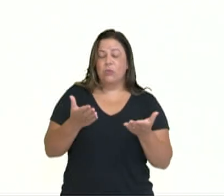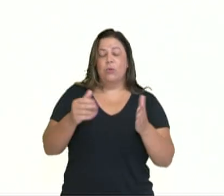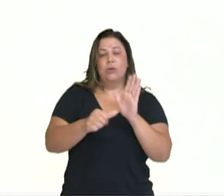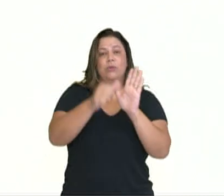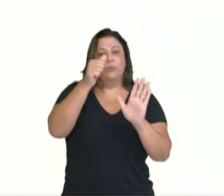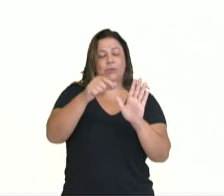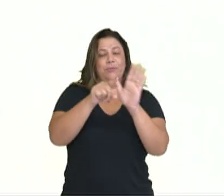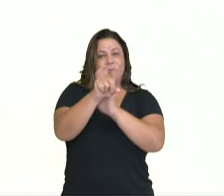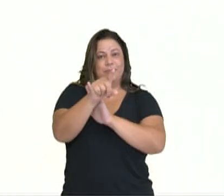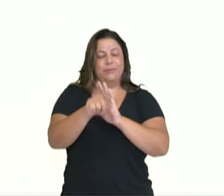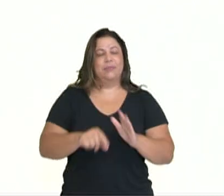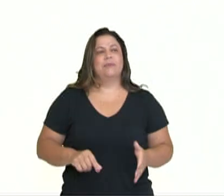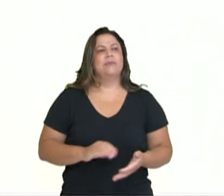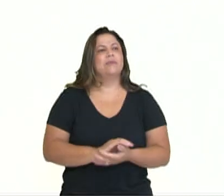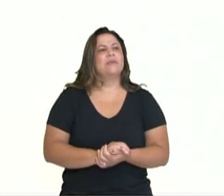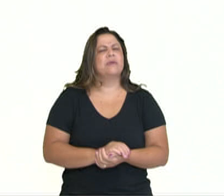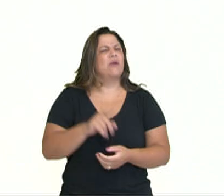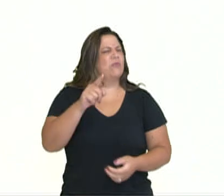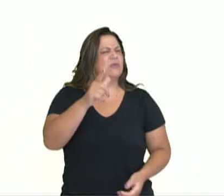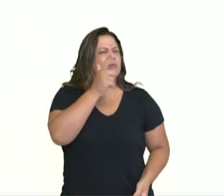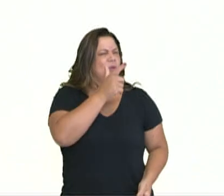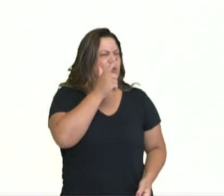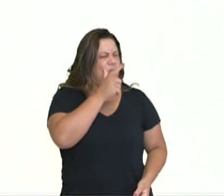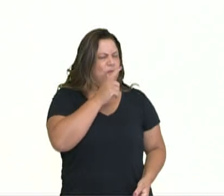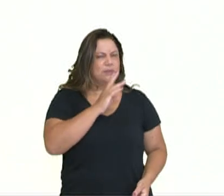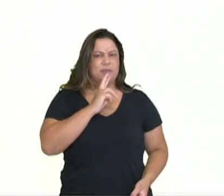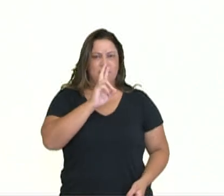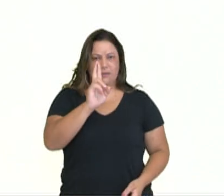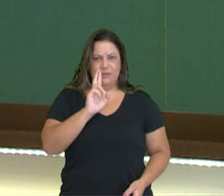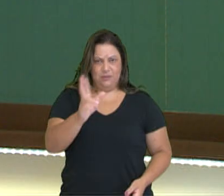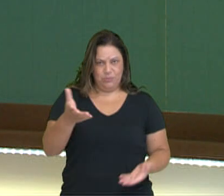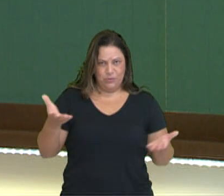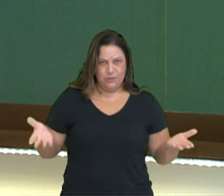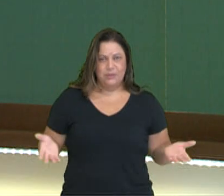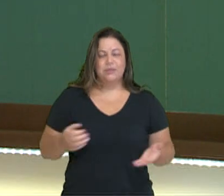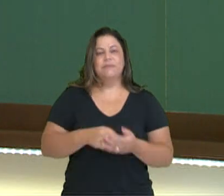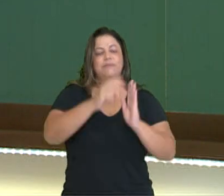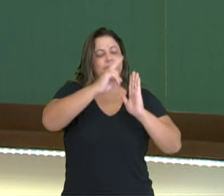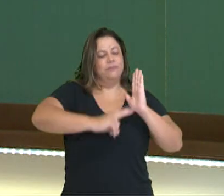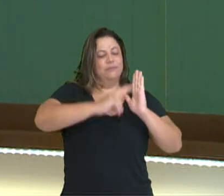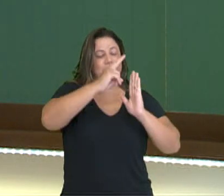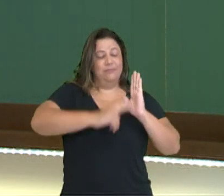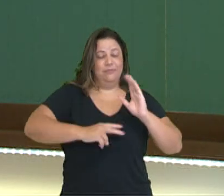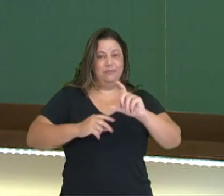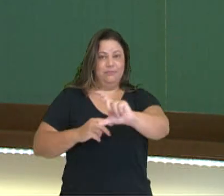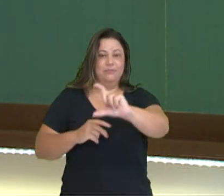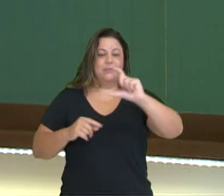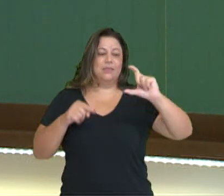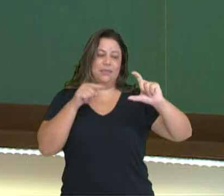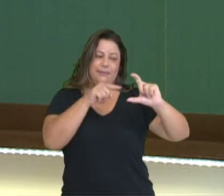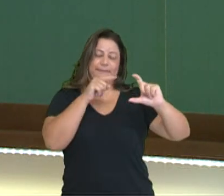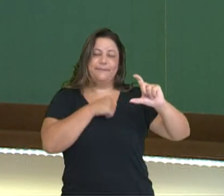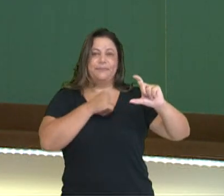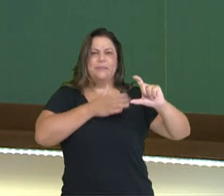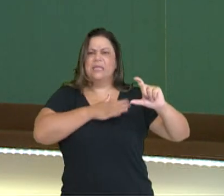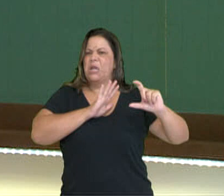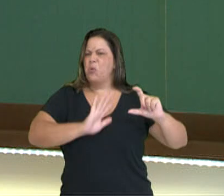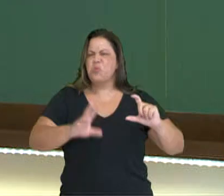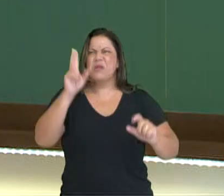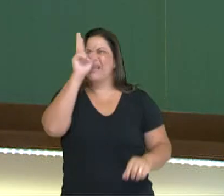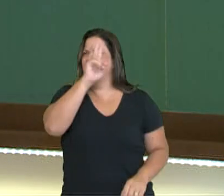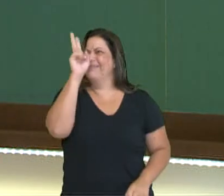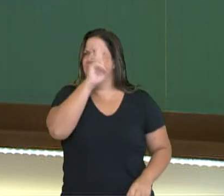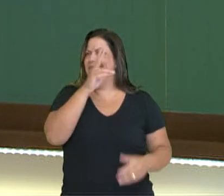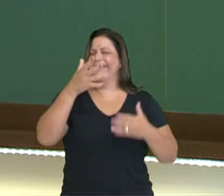primeiro quiz. Será que você consegue resolver essa questão? Releia o trecho. Não quero nem devo lembrar